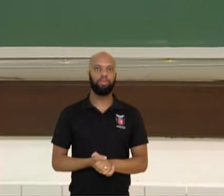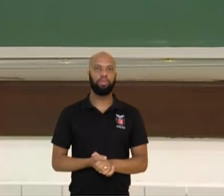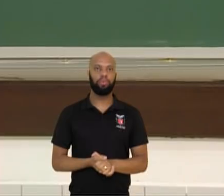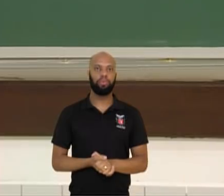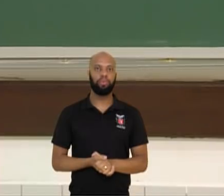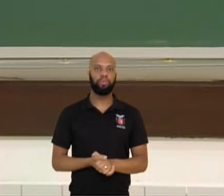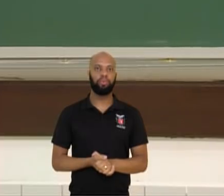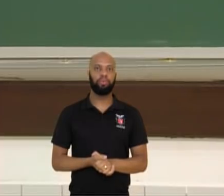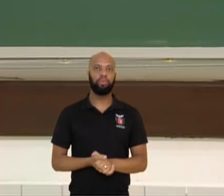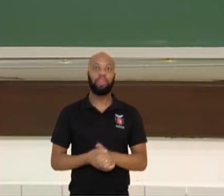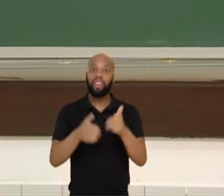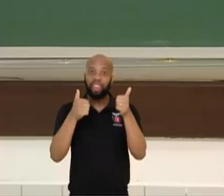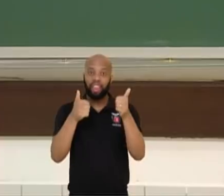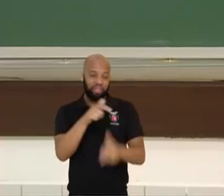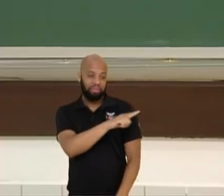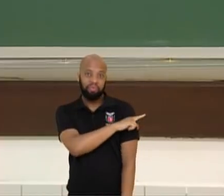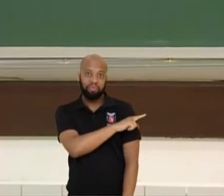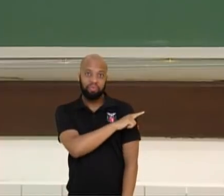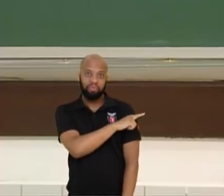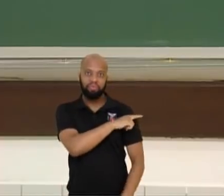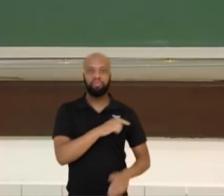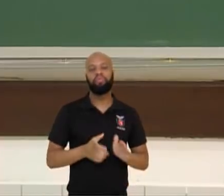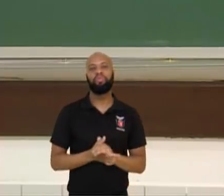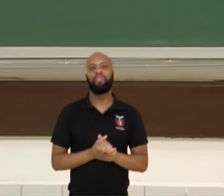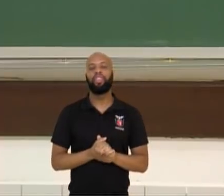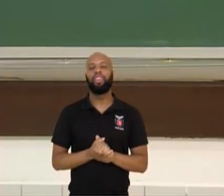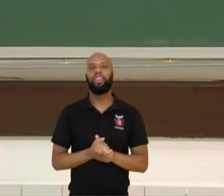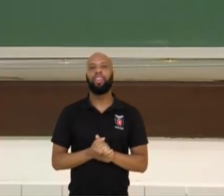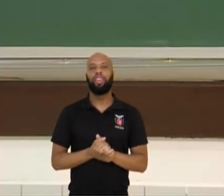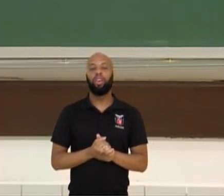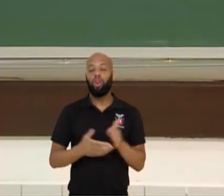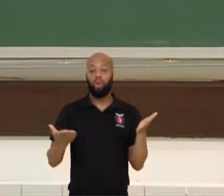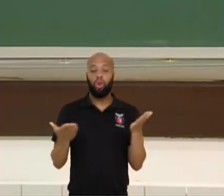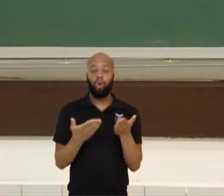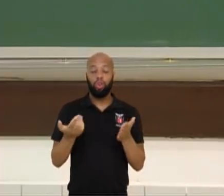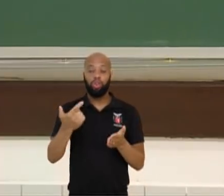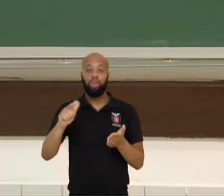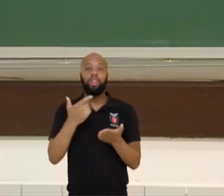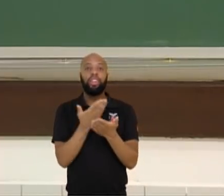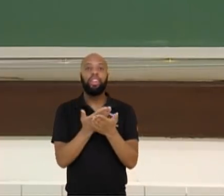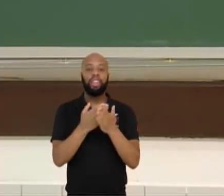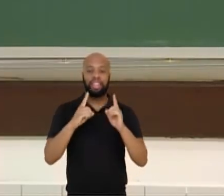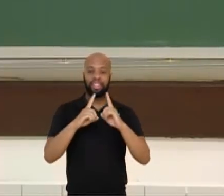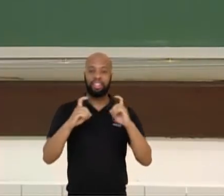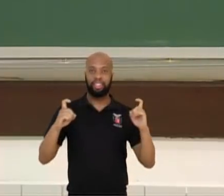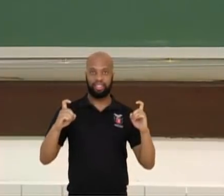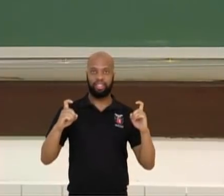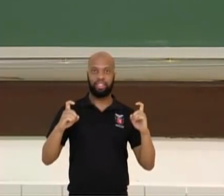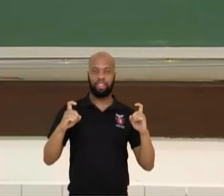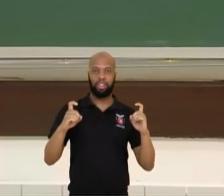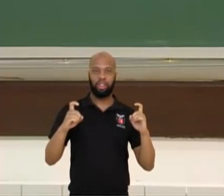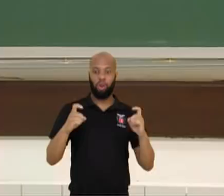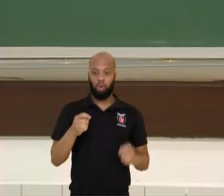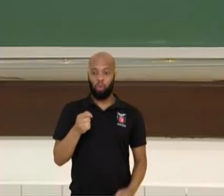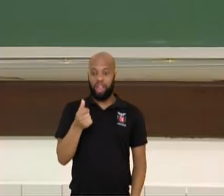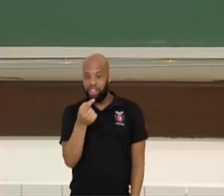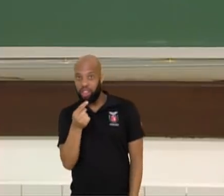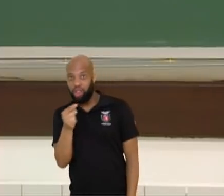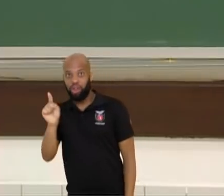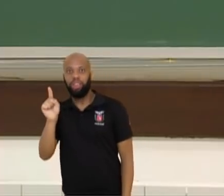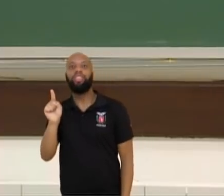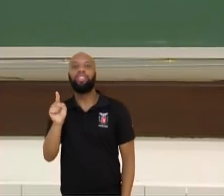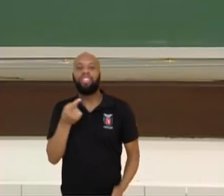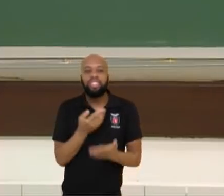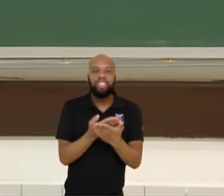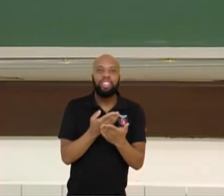E aí, sétimo ano, a gente vai começar mais uma aula de ciências, a penúltima aula do trimestre. Vocês estão vendo